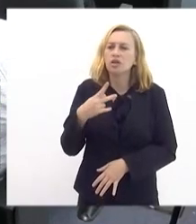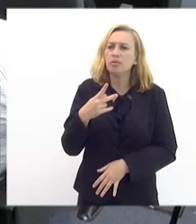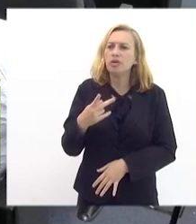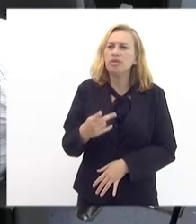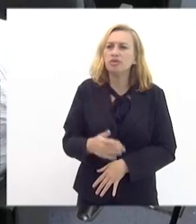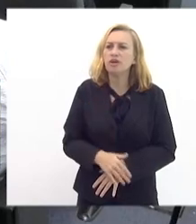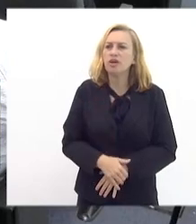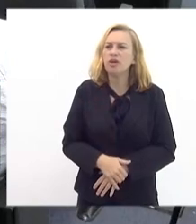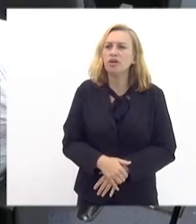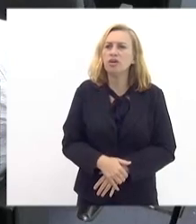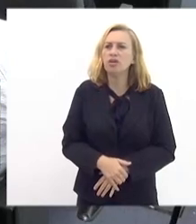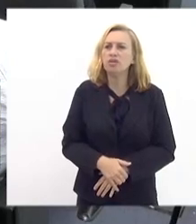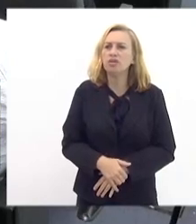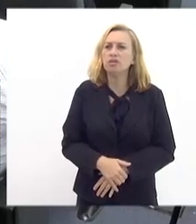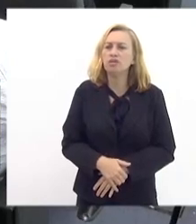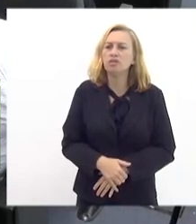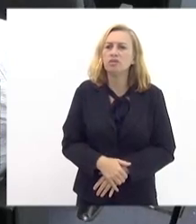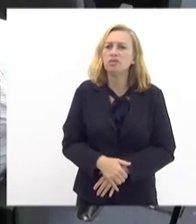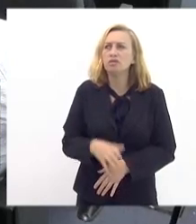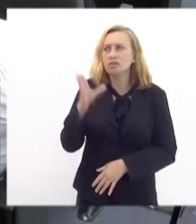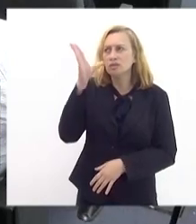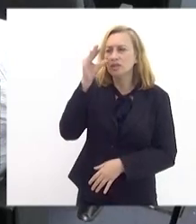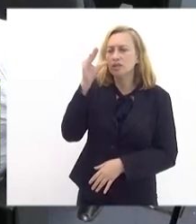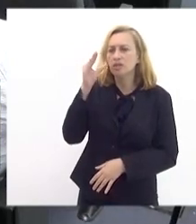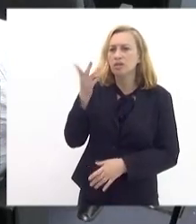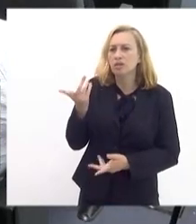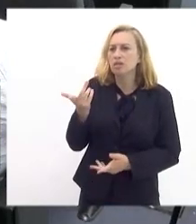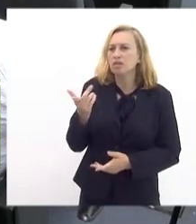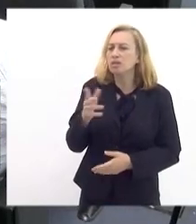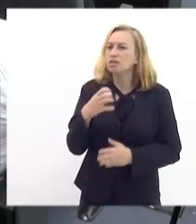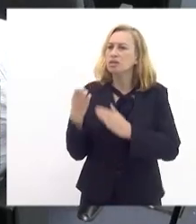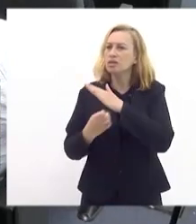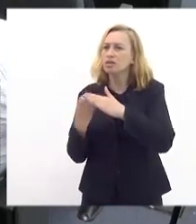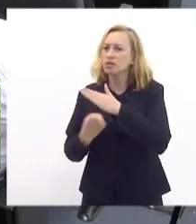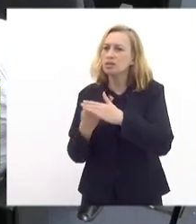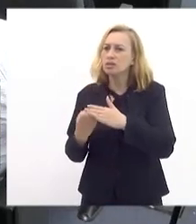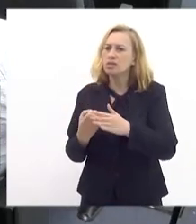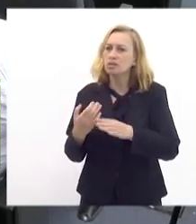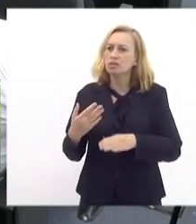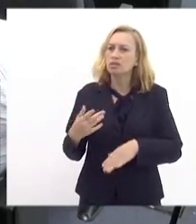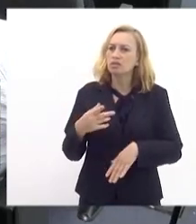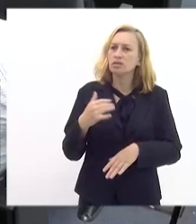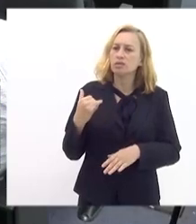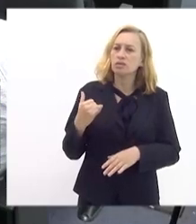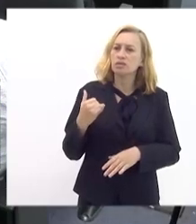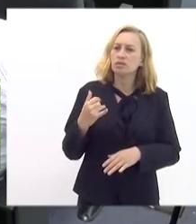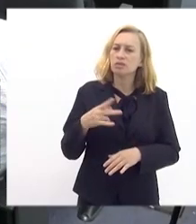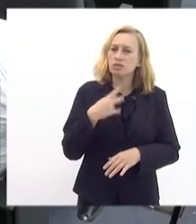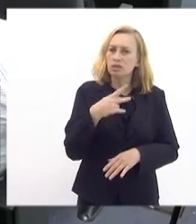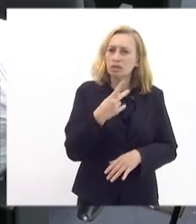falar está aqui interessante Luciana a empresa entrar em contato com a associação é um empreendimento